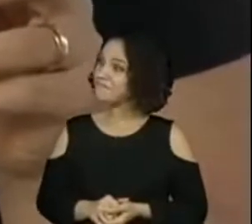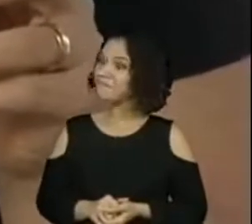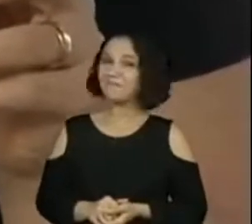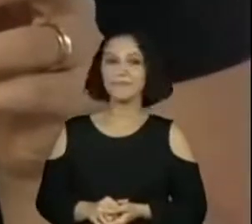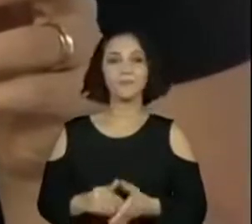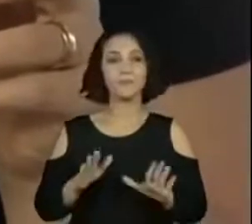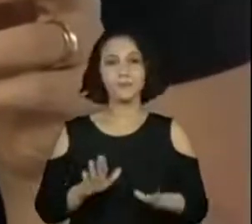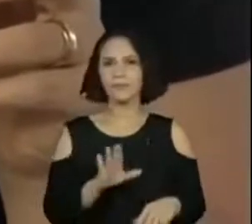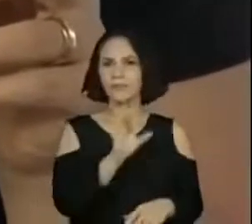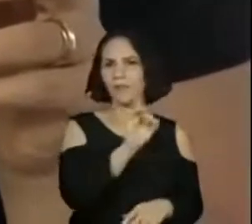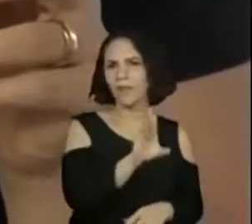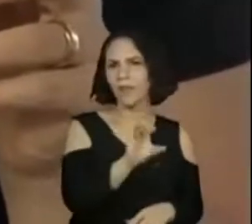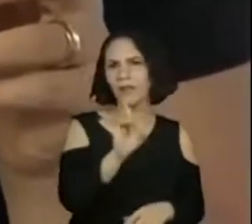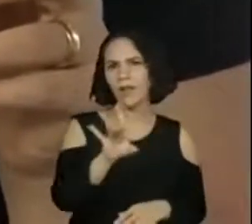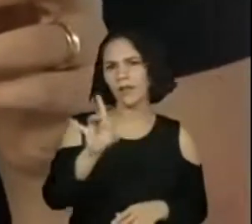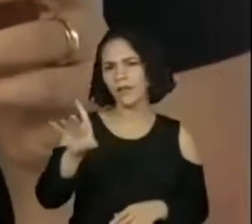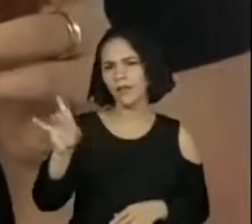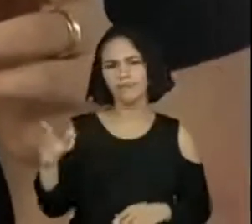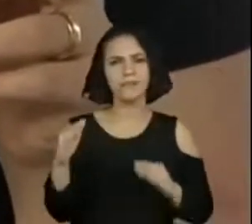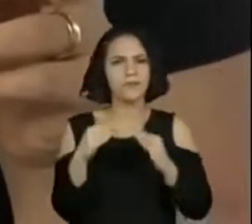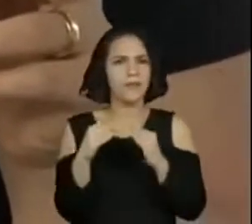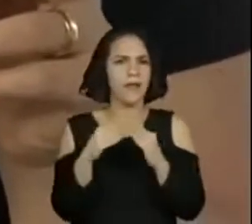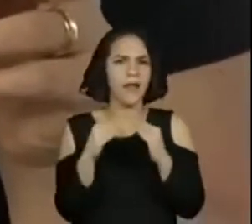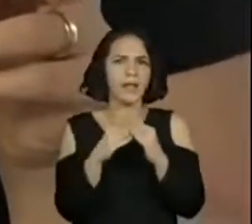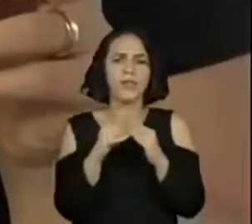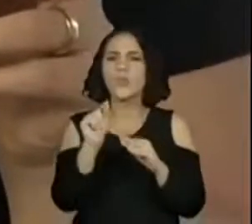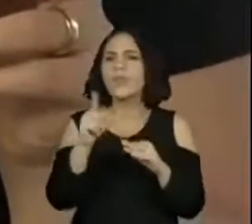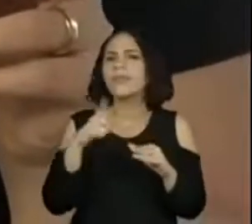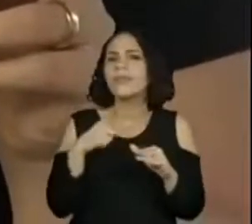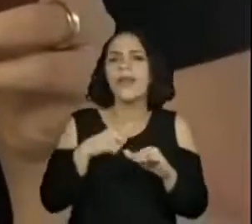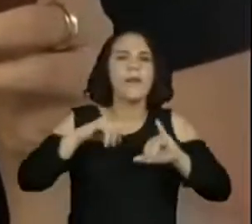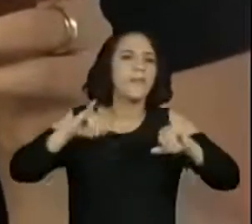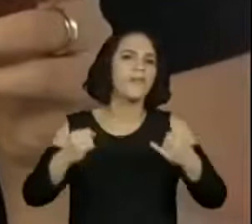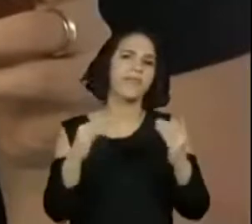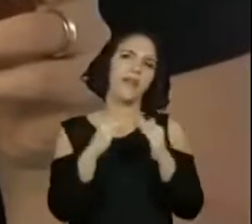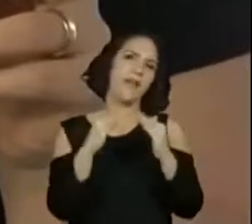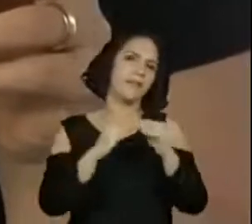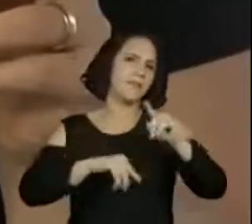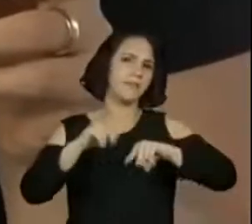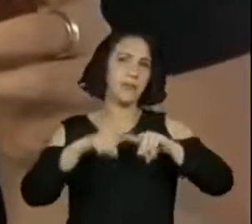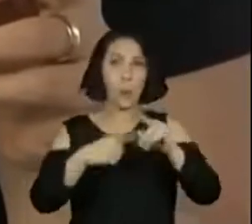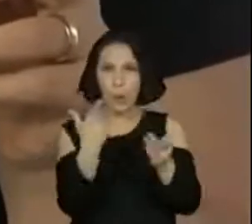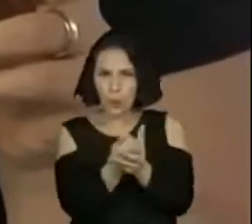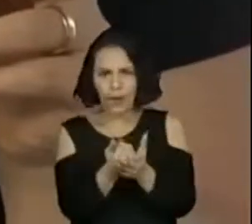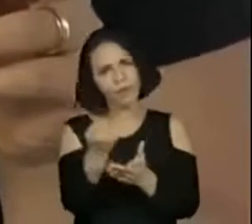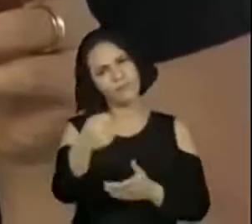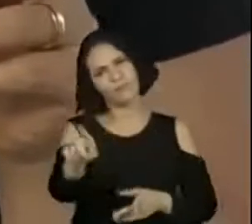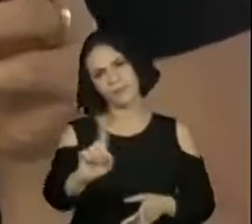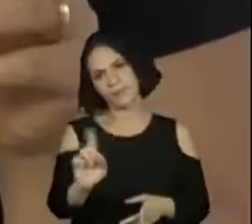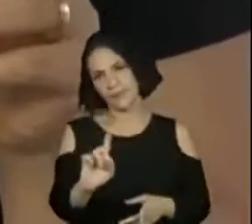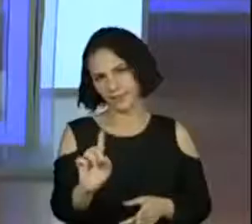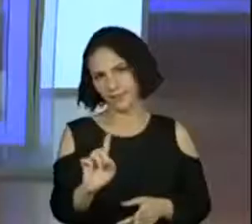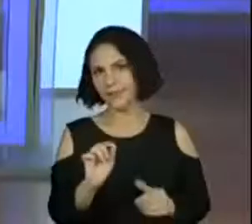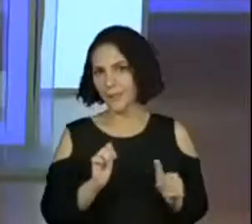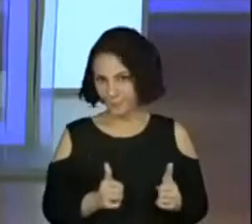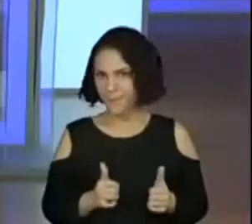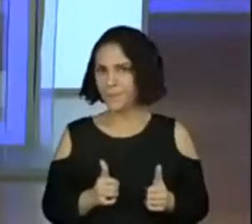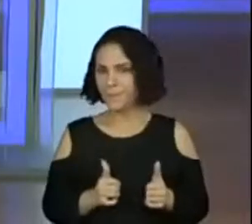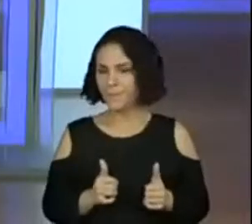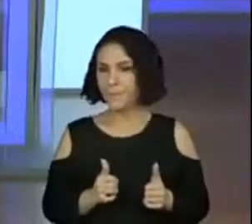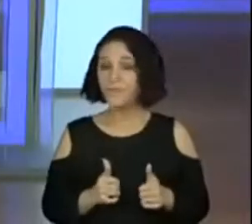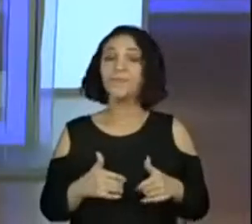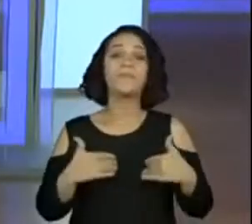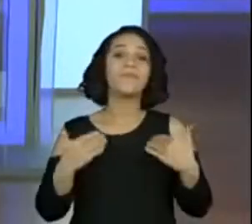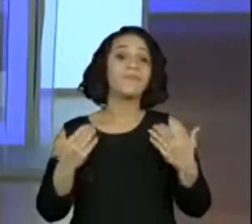Cada um vai fazer o seu relógio com o material que vocês tiverem aí na sua casa, tá bom? Então, ele